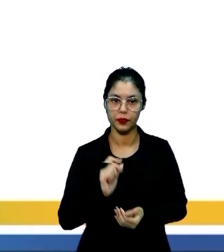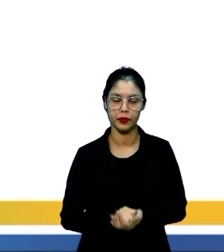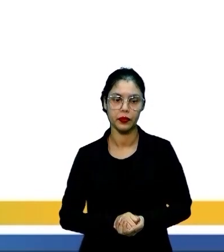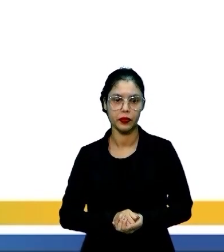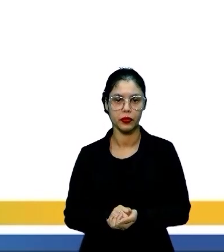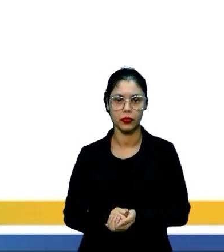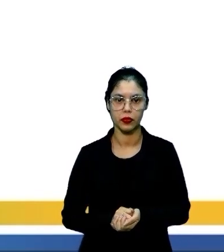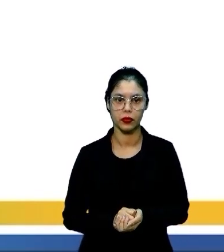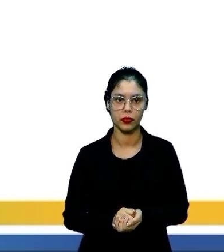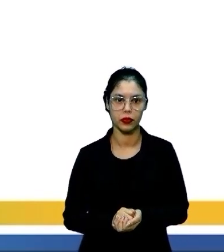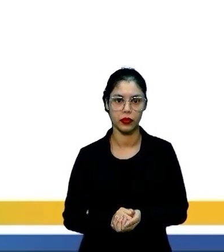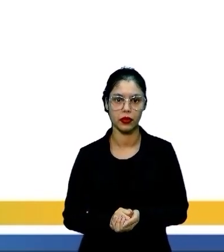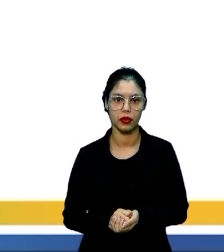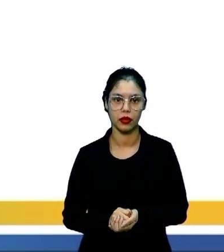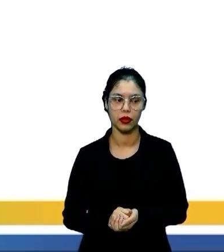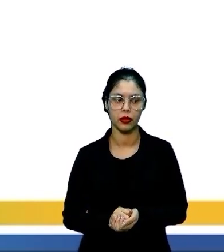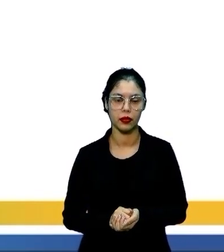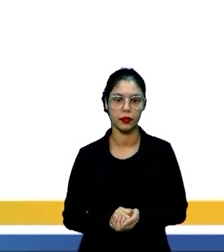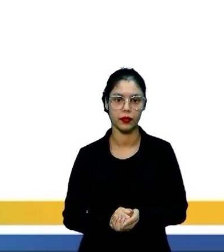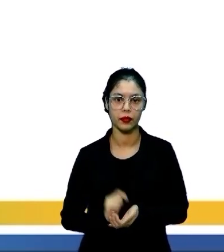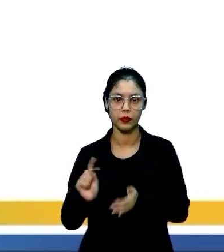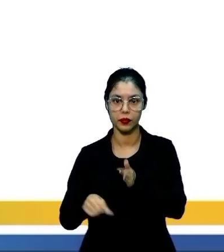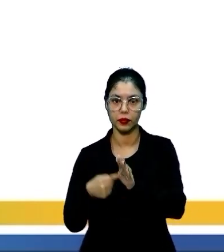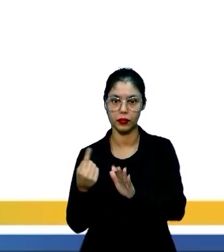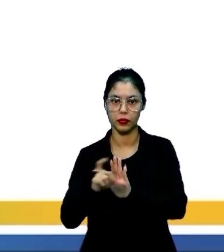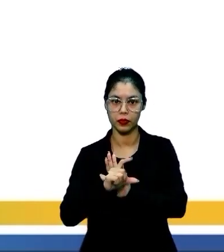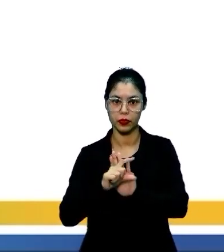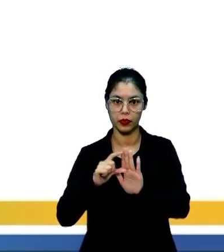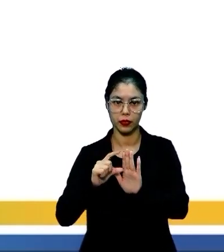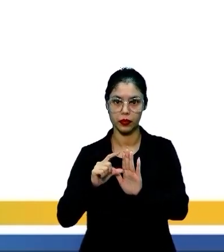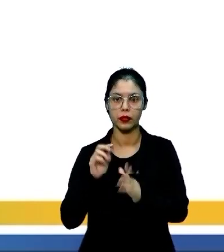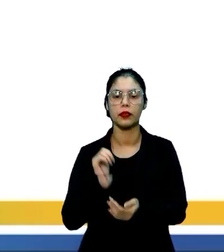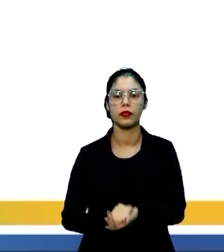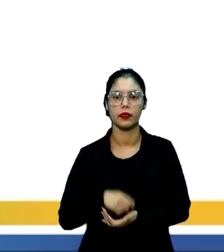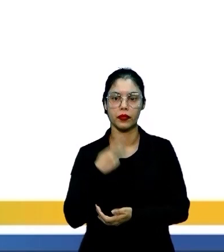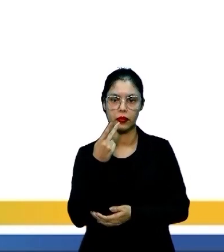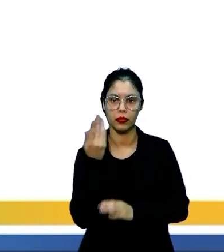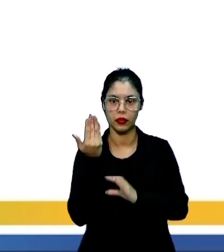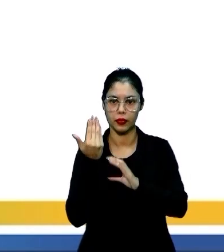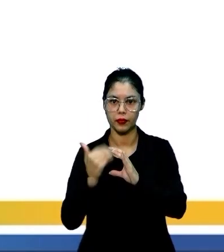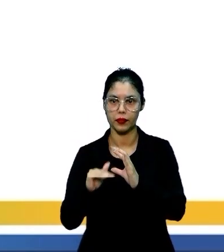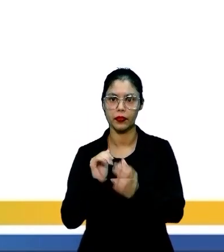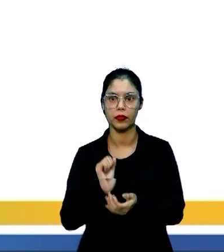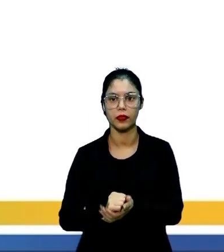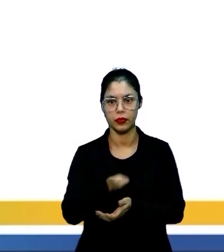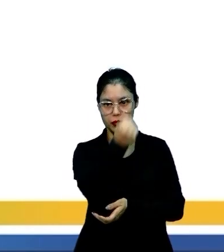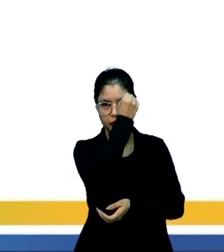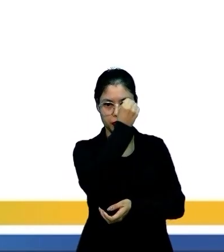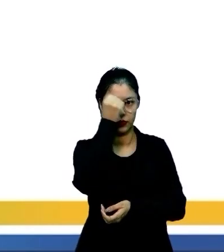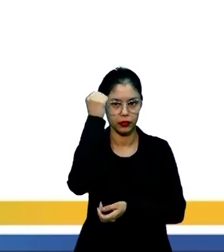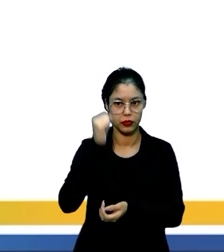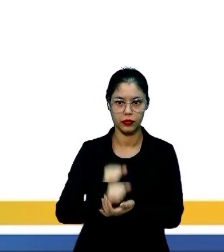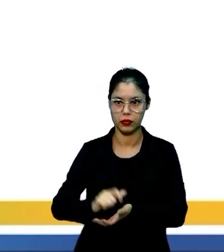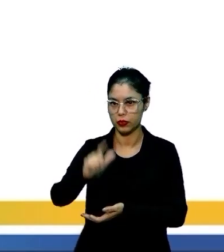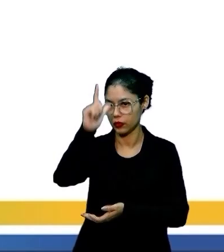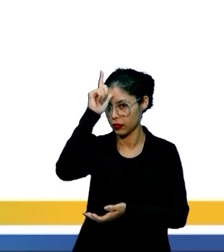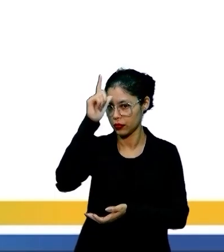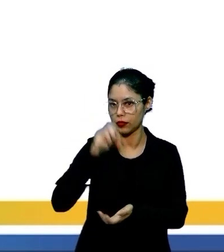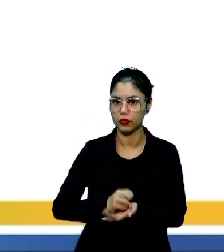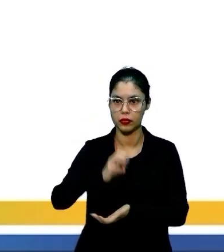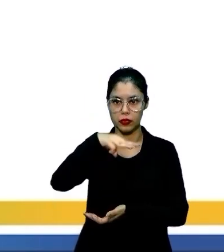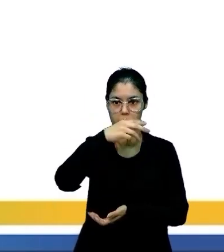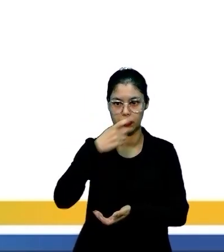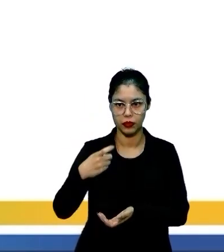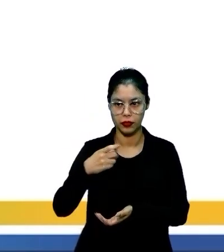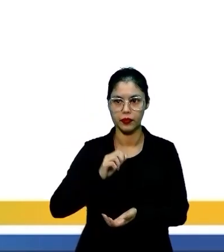e as respostas. A primeira versão da obra citada foi publicada pelo sociólogo